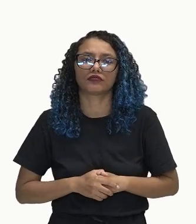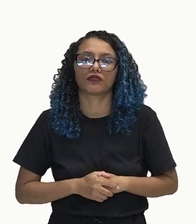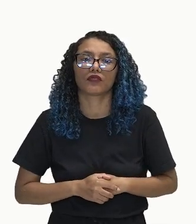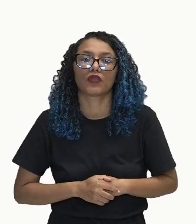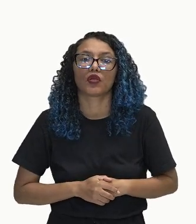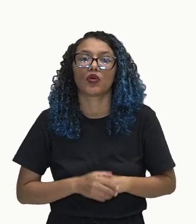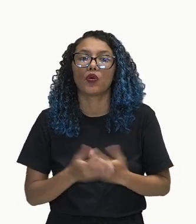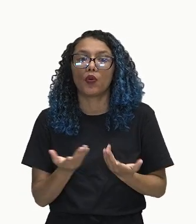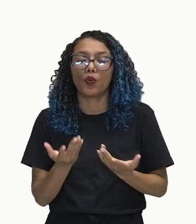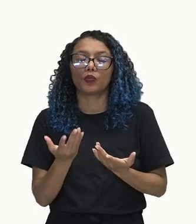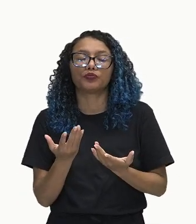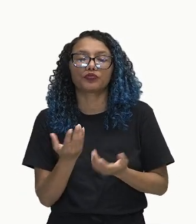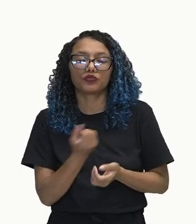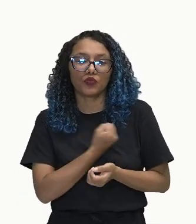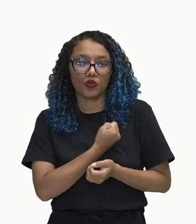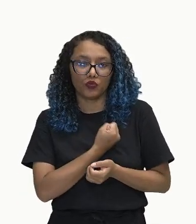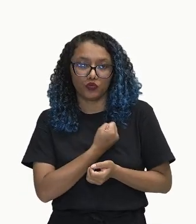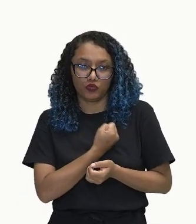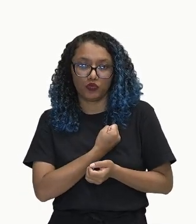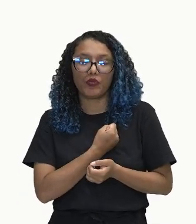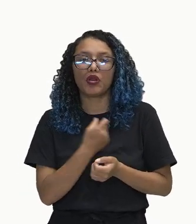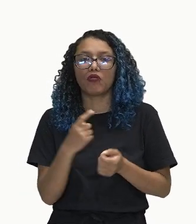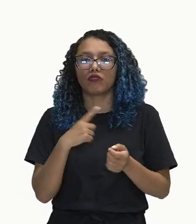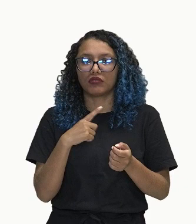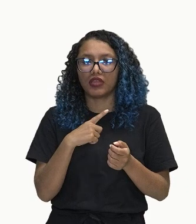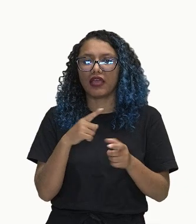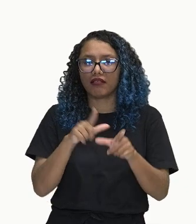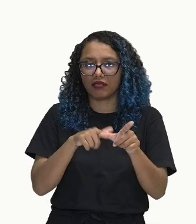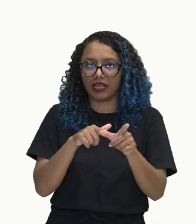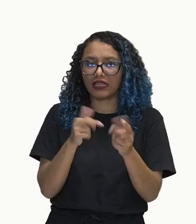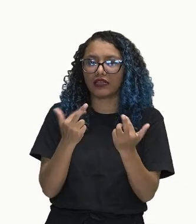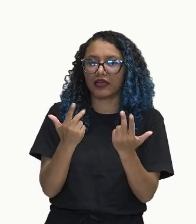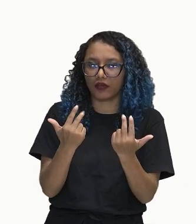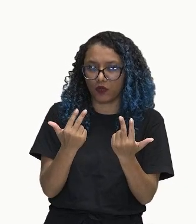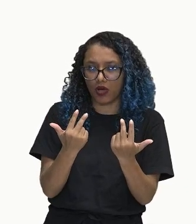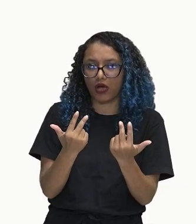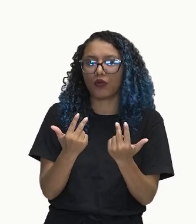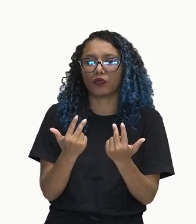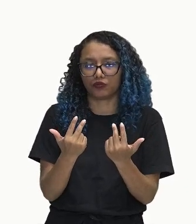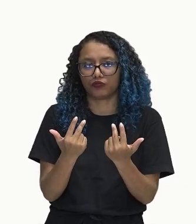que possuem a mesma parte literal, tá?